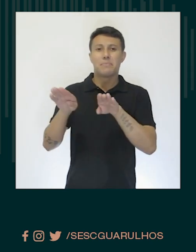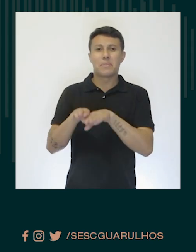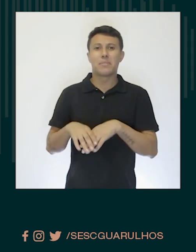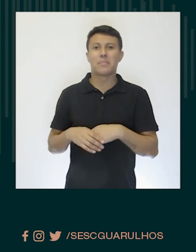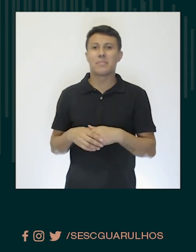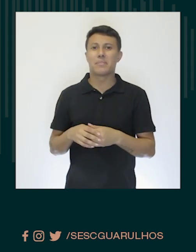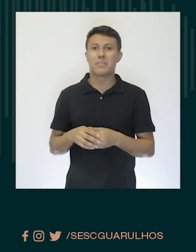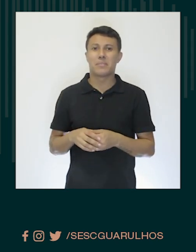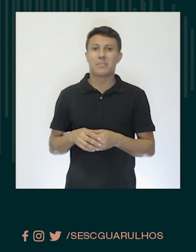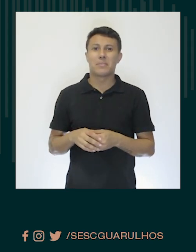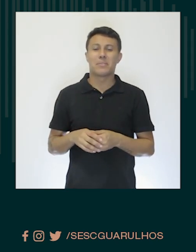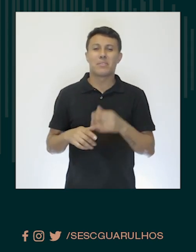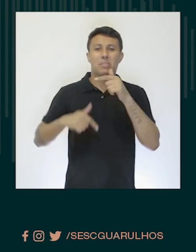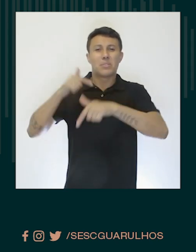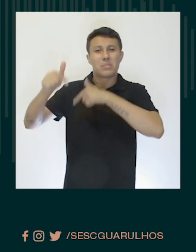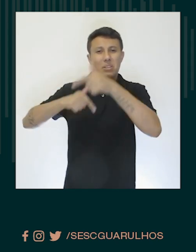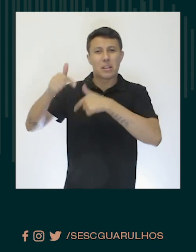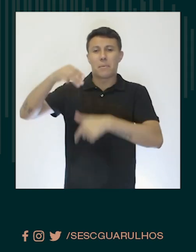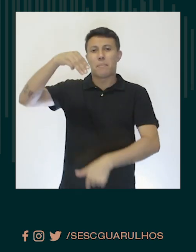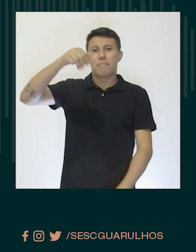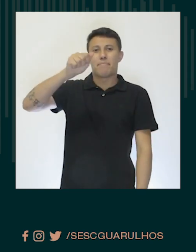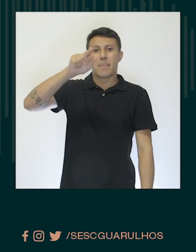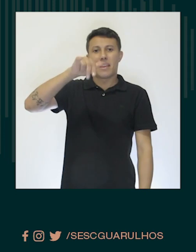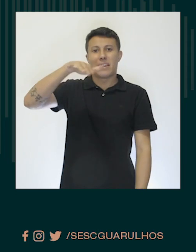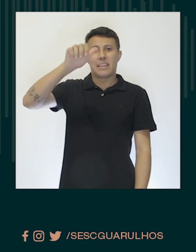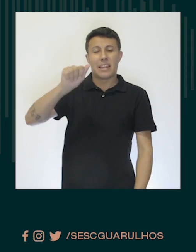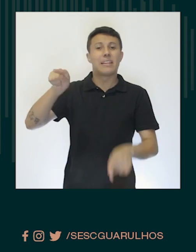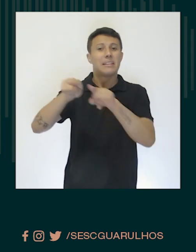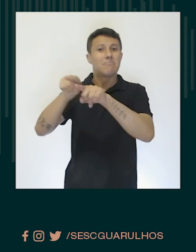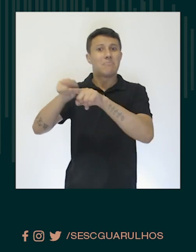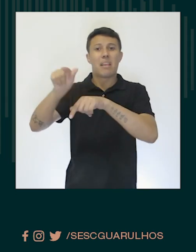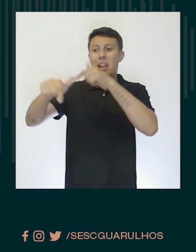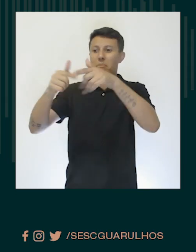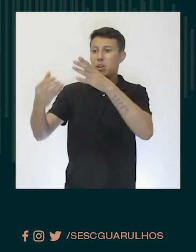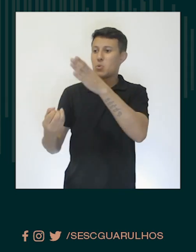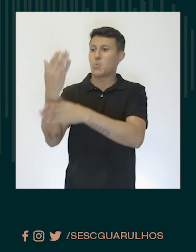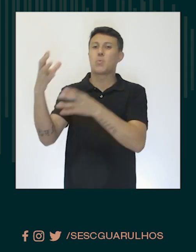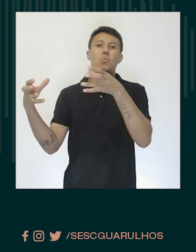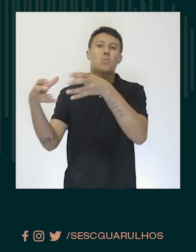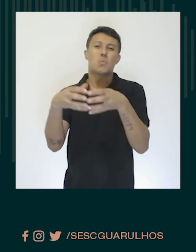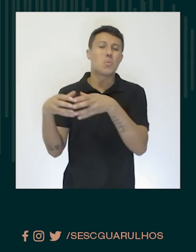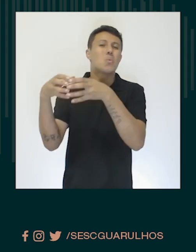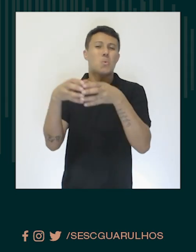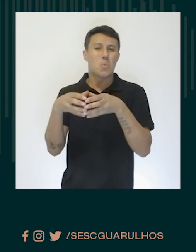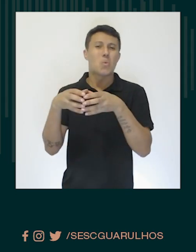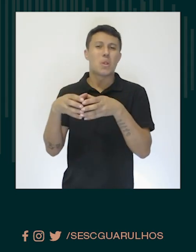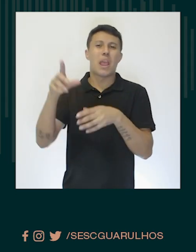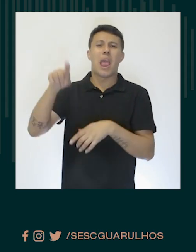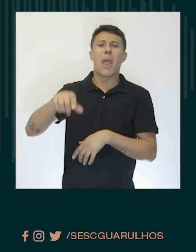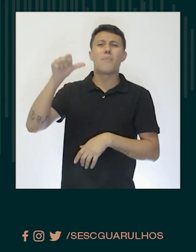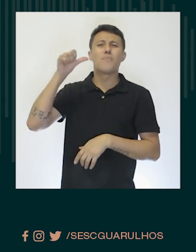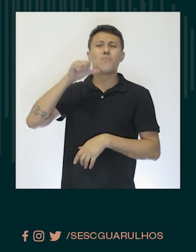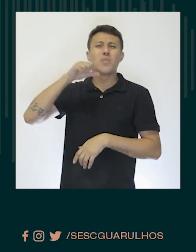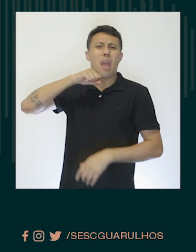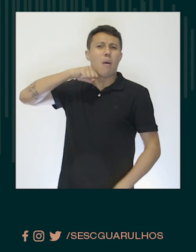Também conhecer o trabalho da Marina Pinto, que ela é idealizadora desse coletivo. Ela é uma pessoa muito atuante também